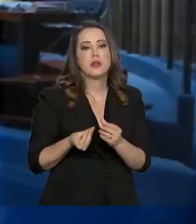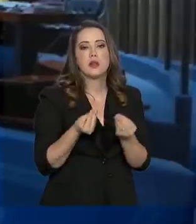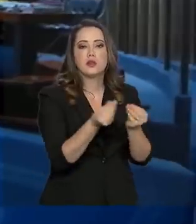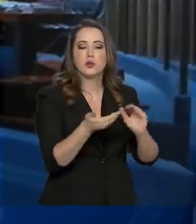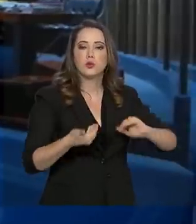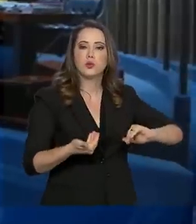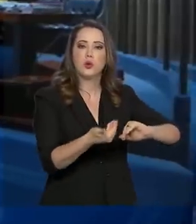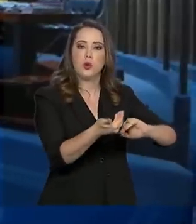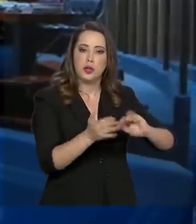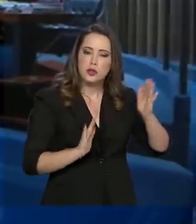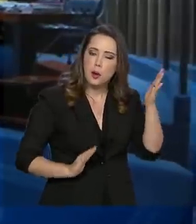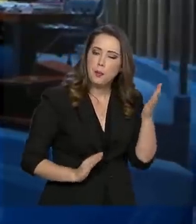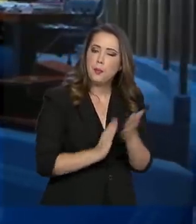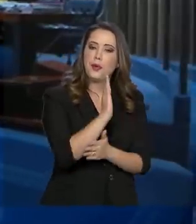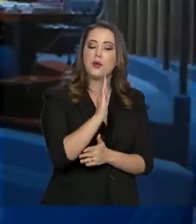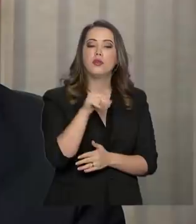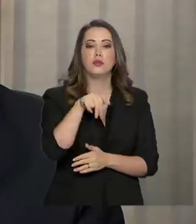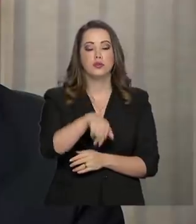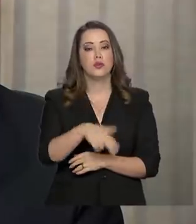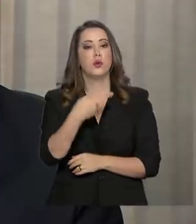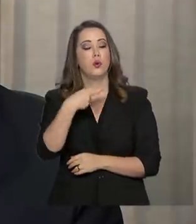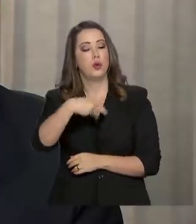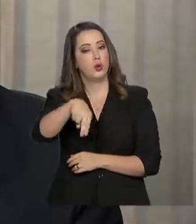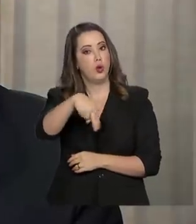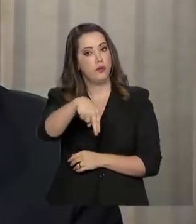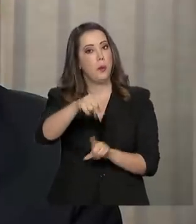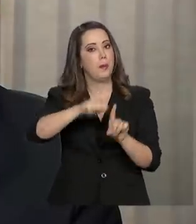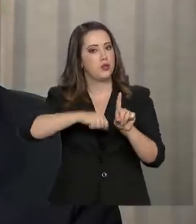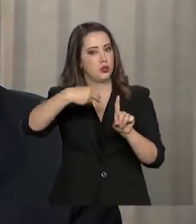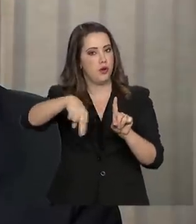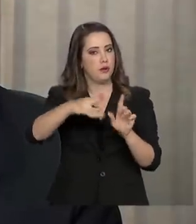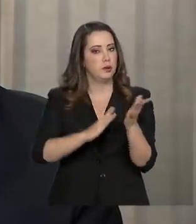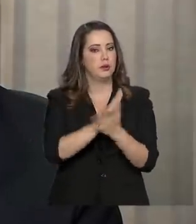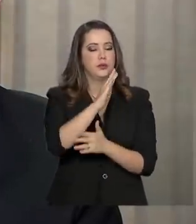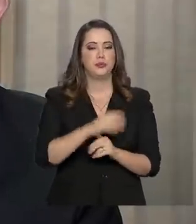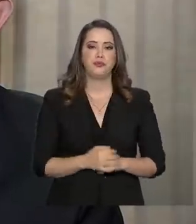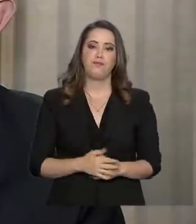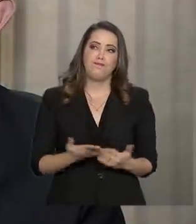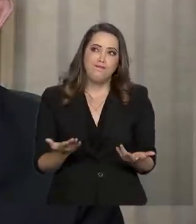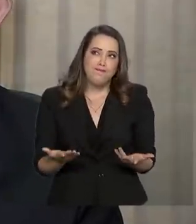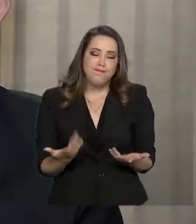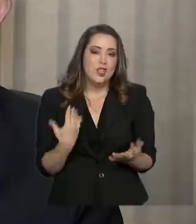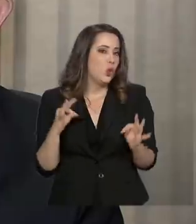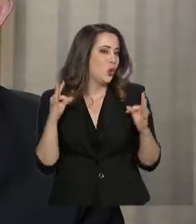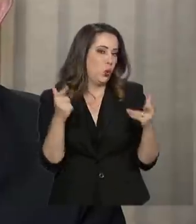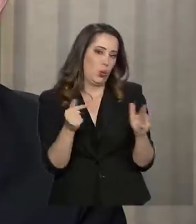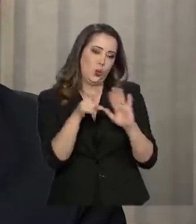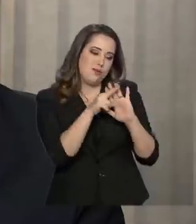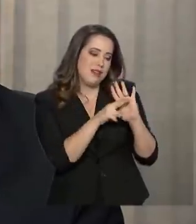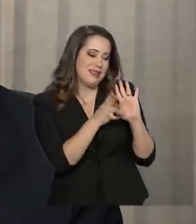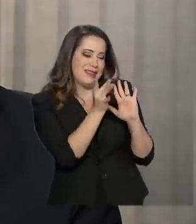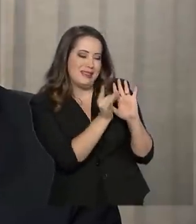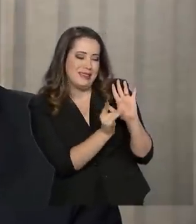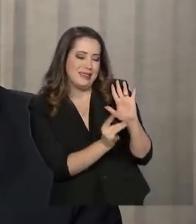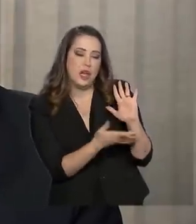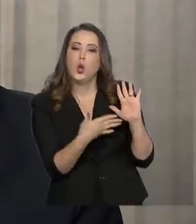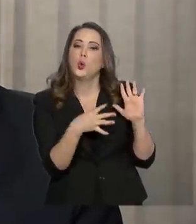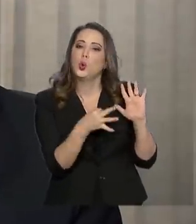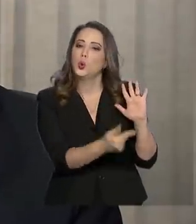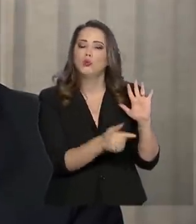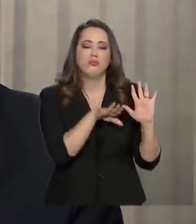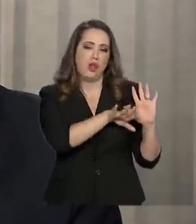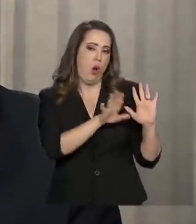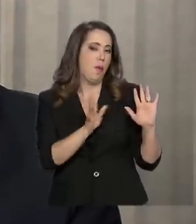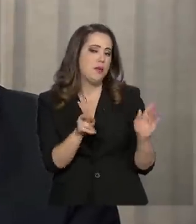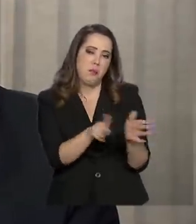aprovação pelo plenário do senado não é exatamente a integralidade do projeto todos encaminhamos mas isso faz parte do jogo